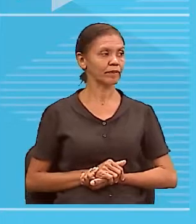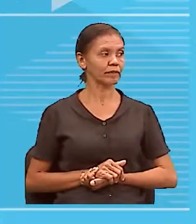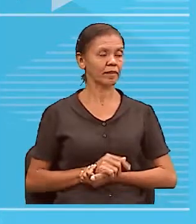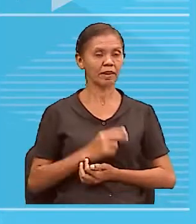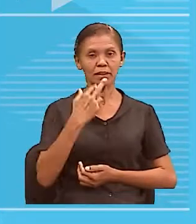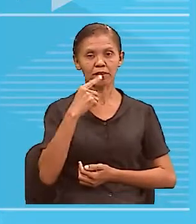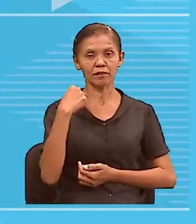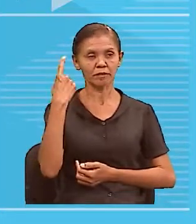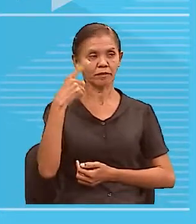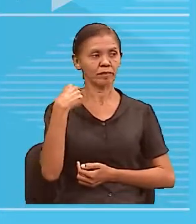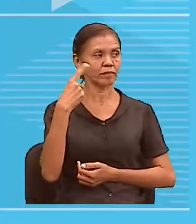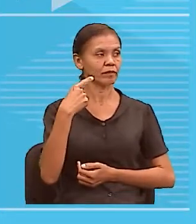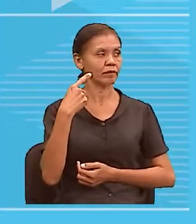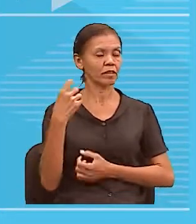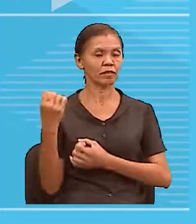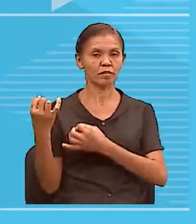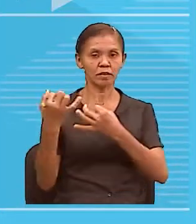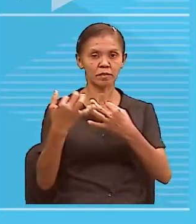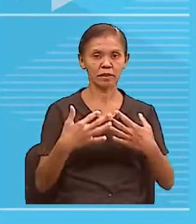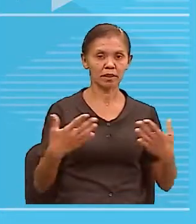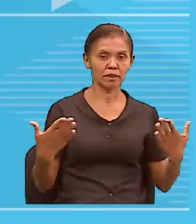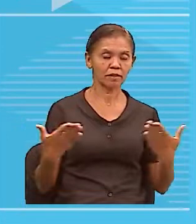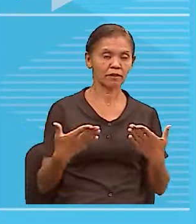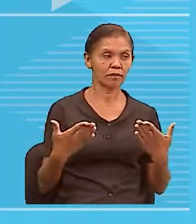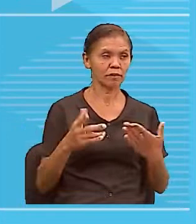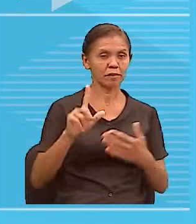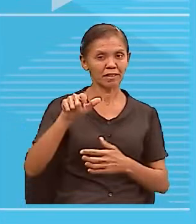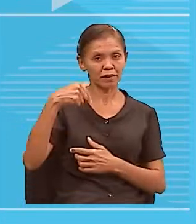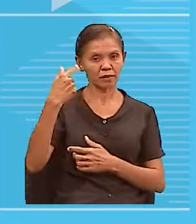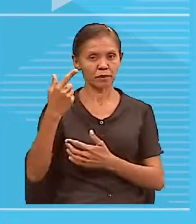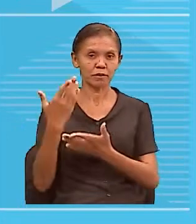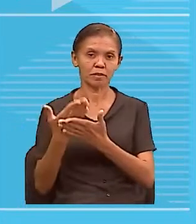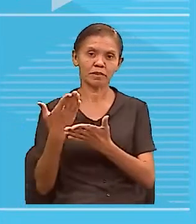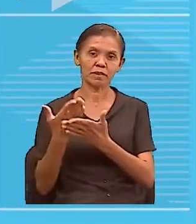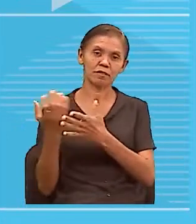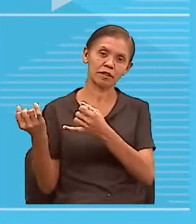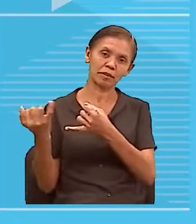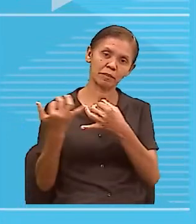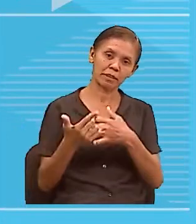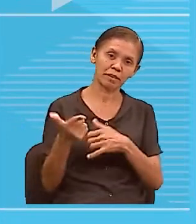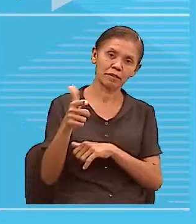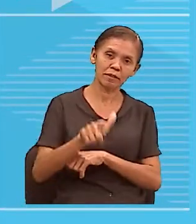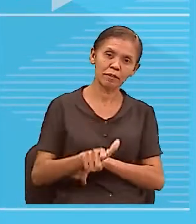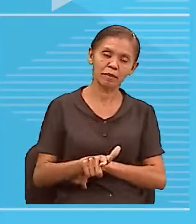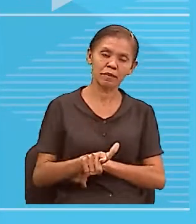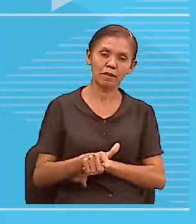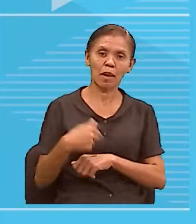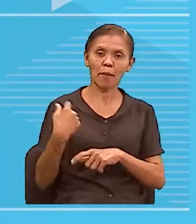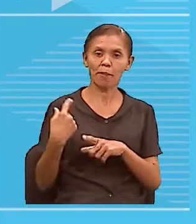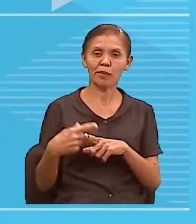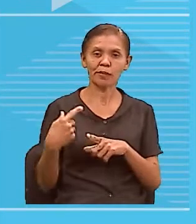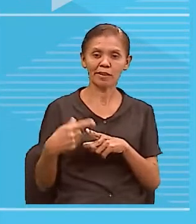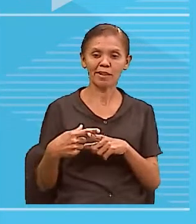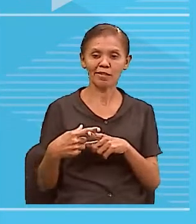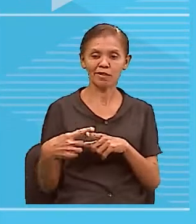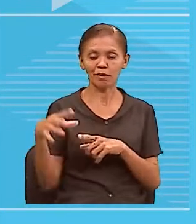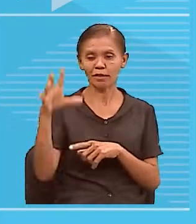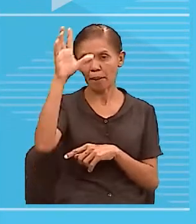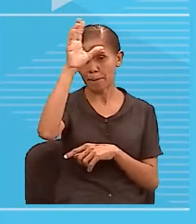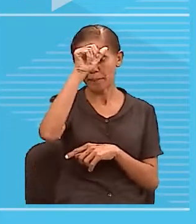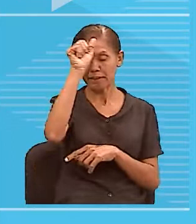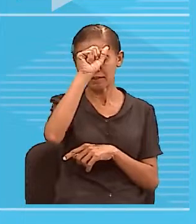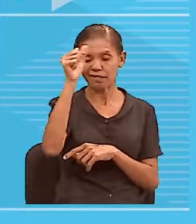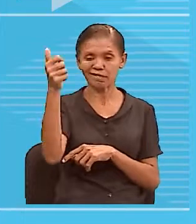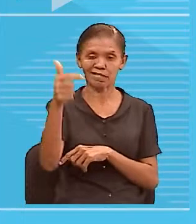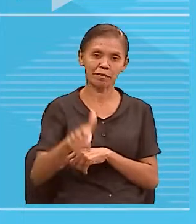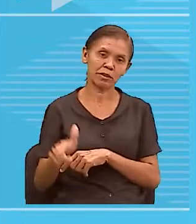espanhol eu vou falar isso aqui agora mas eu vou voltar a falar em outras aulas também porque a gente aprende com essa repetição